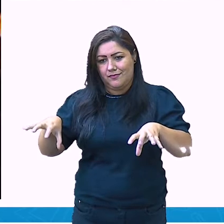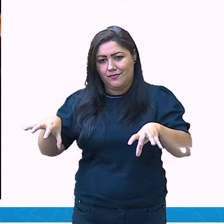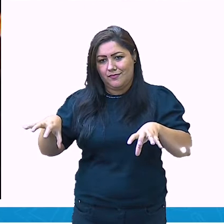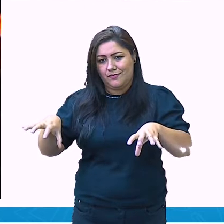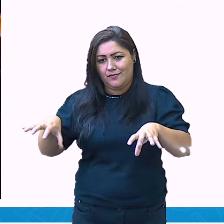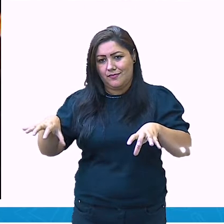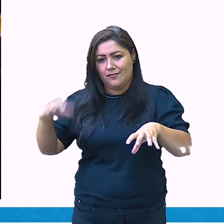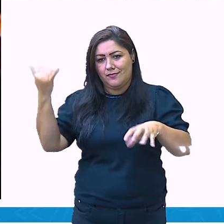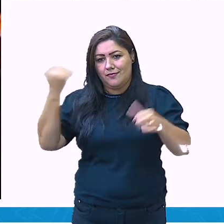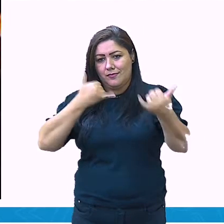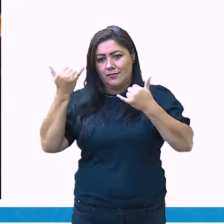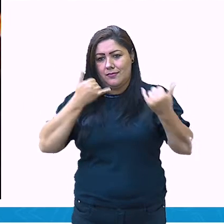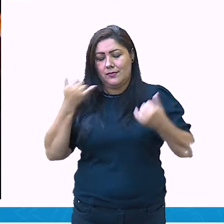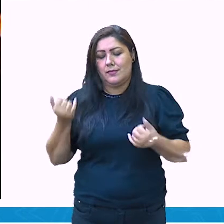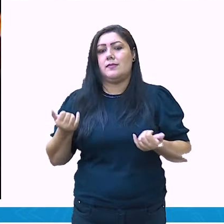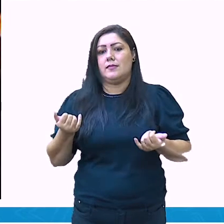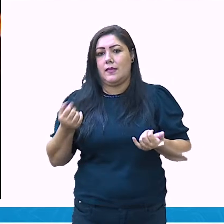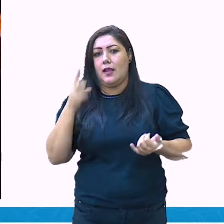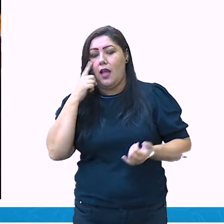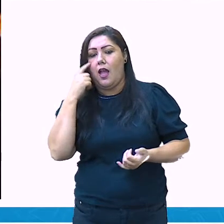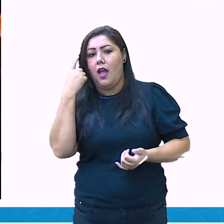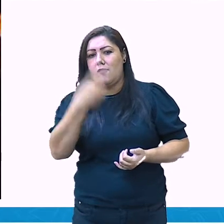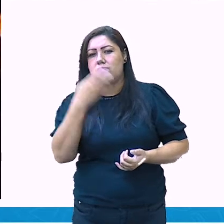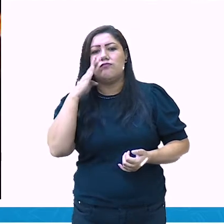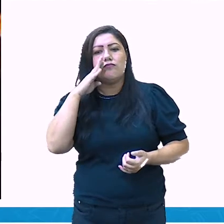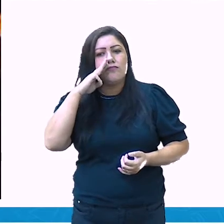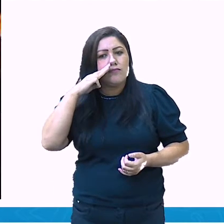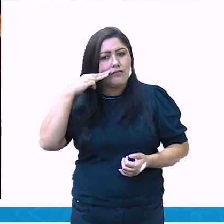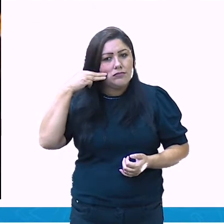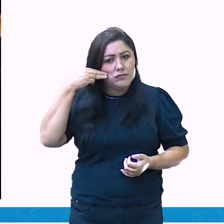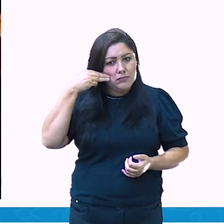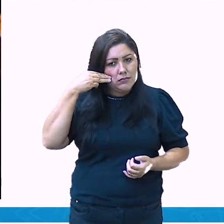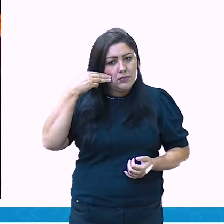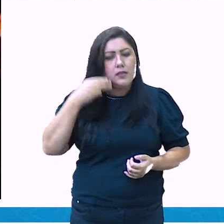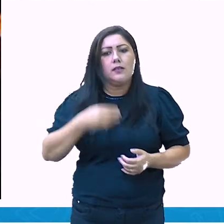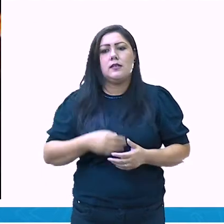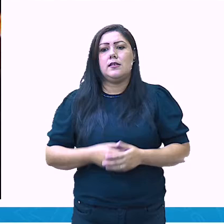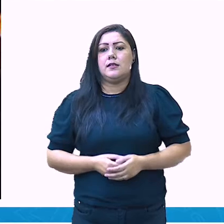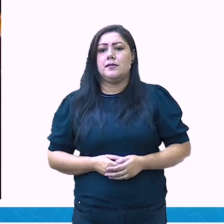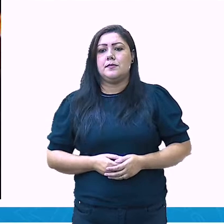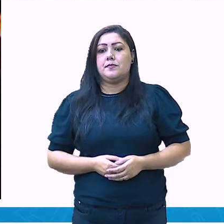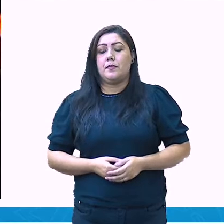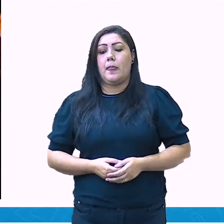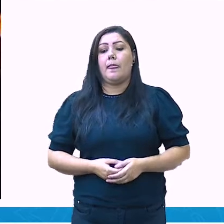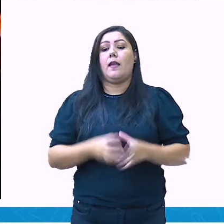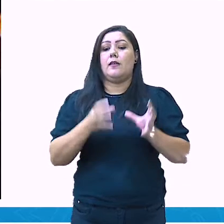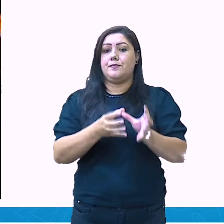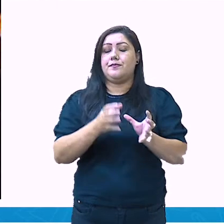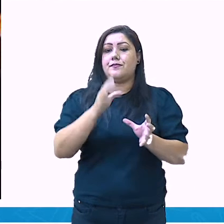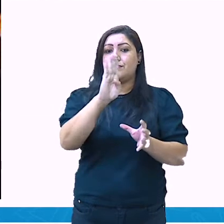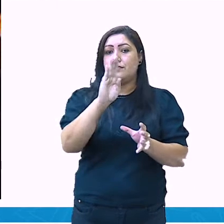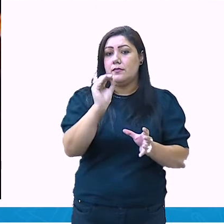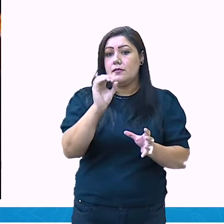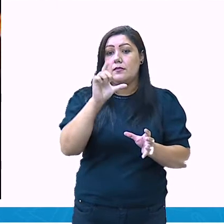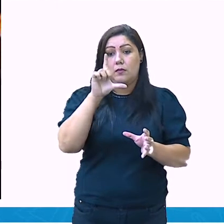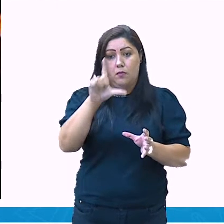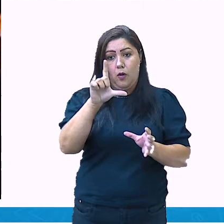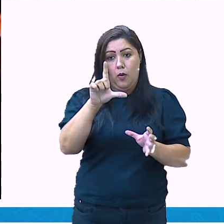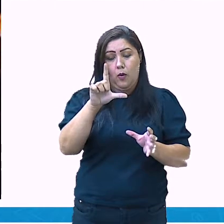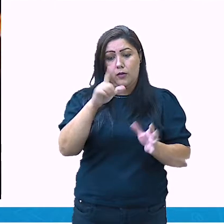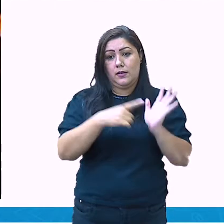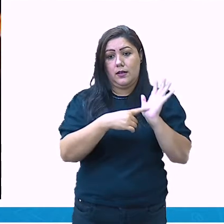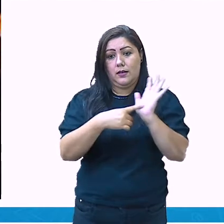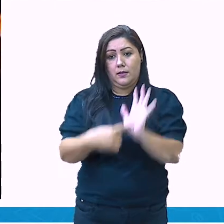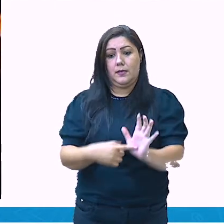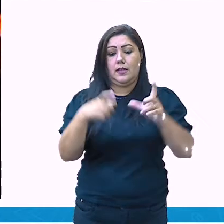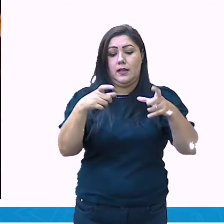de Karl Marx, os bolcheviques, que significa representantes da minoria,